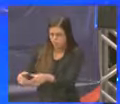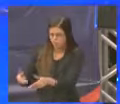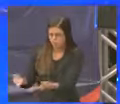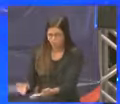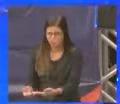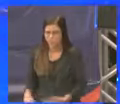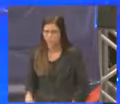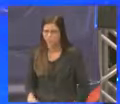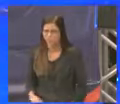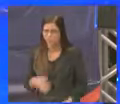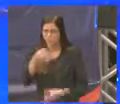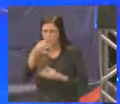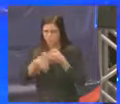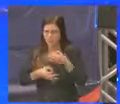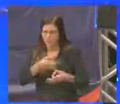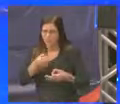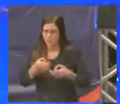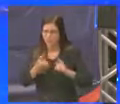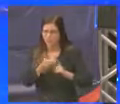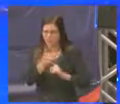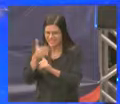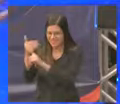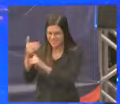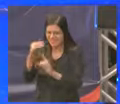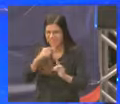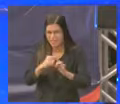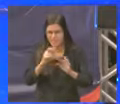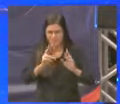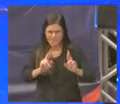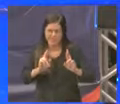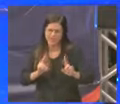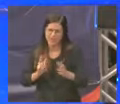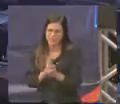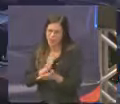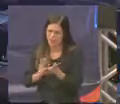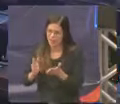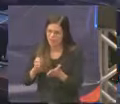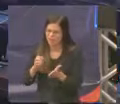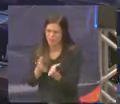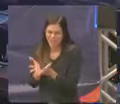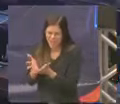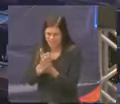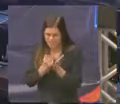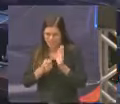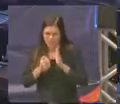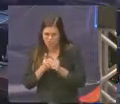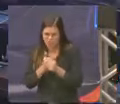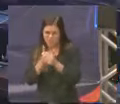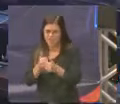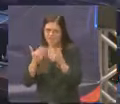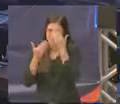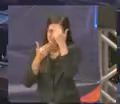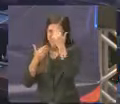Então, esse é o meu discurso tecno-otimista com alguns indicadores que acompanham isso. Obrigado.